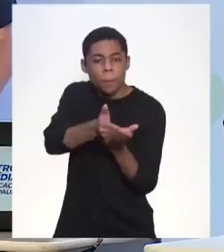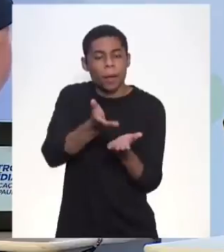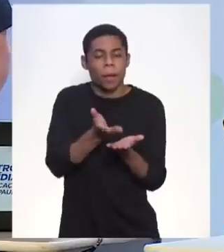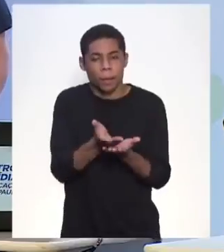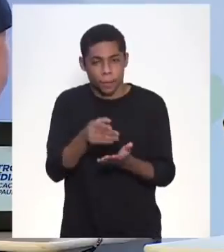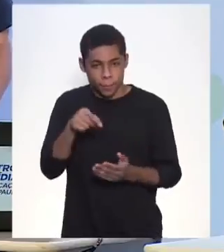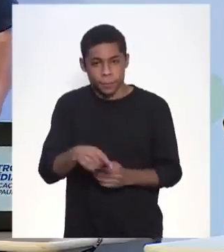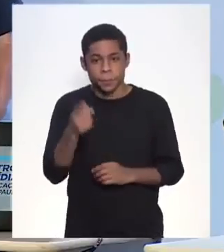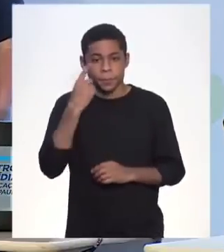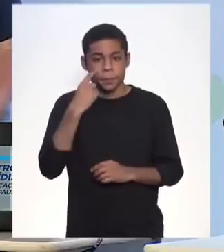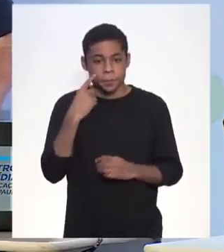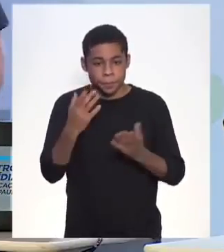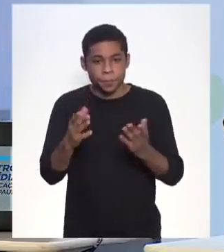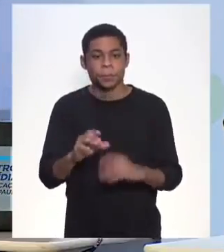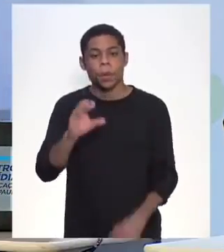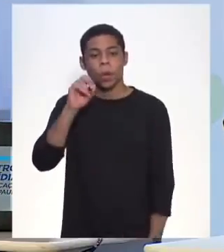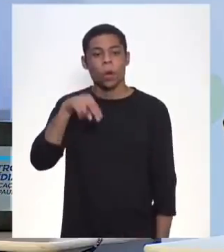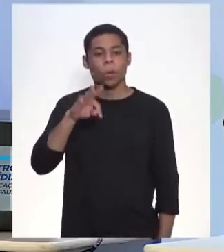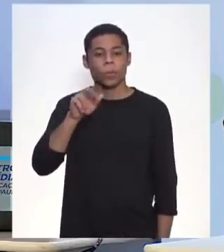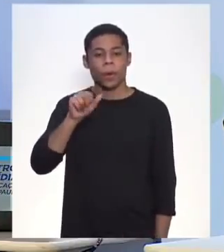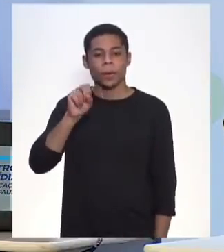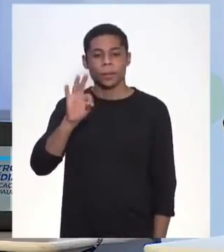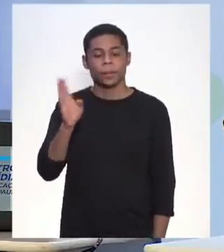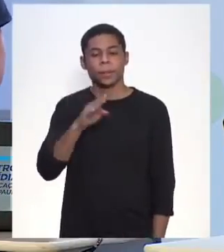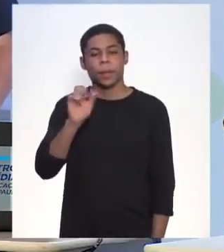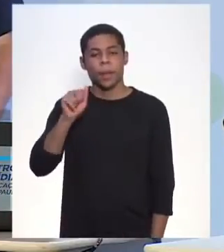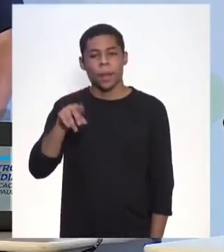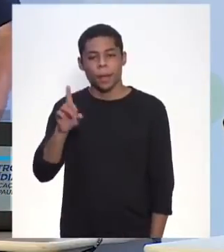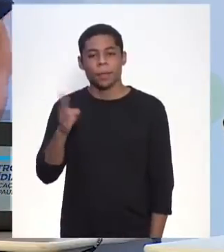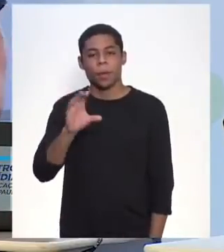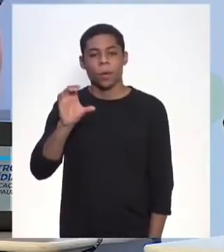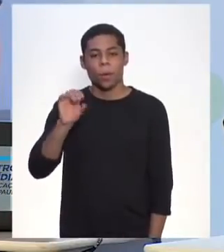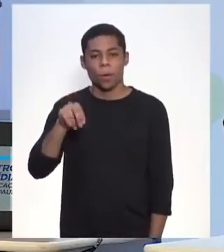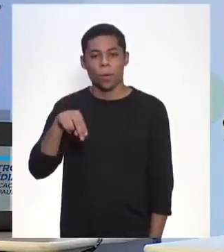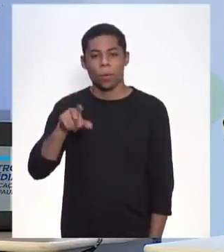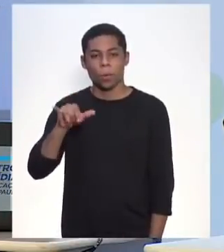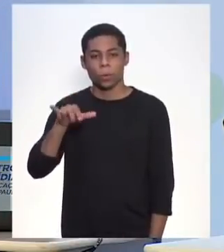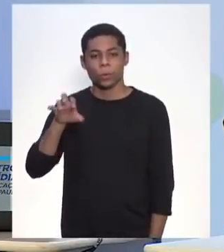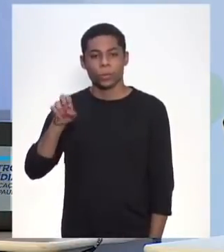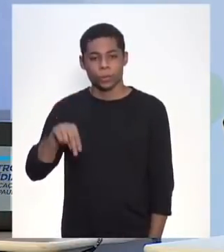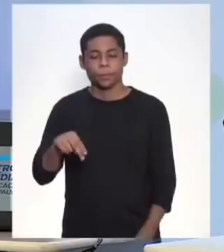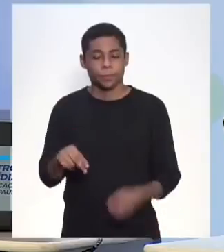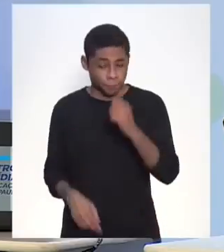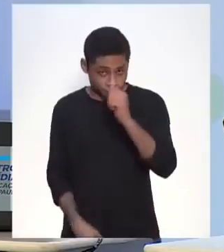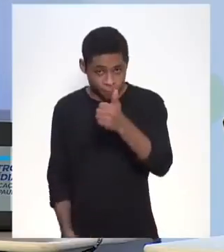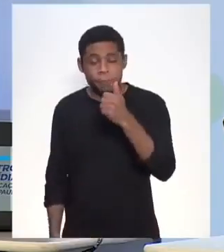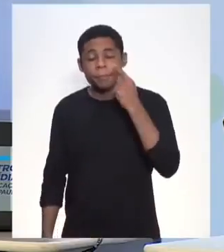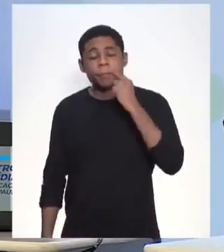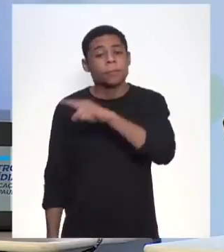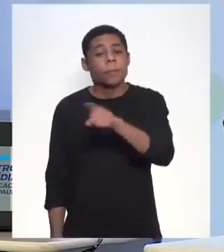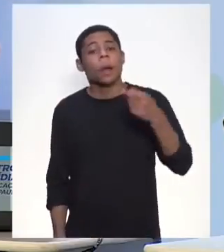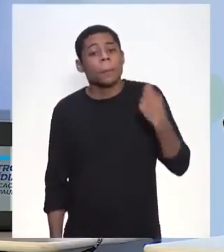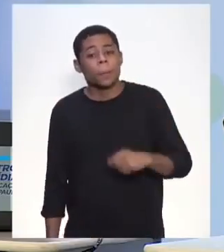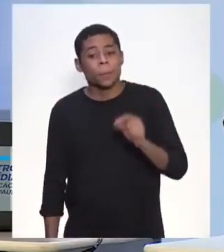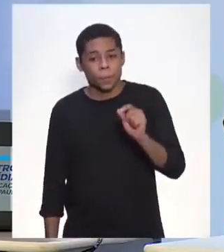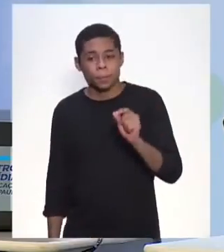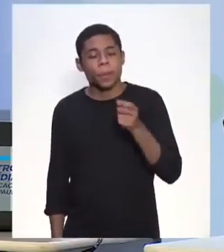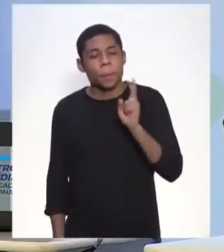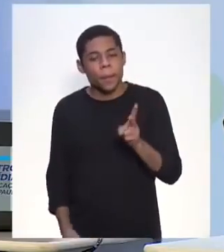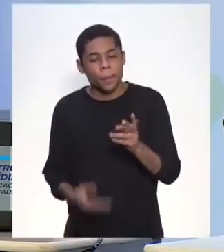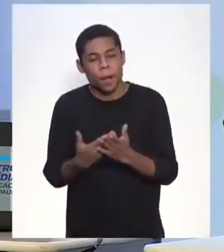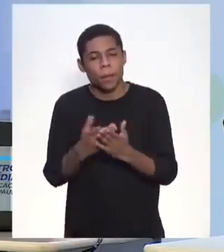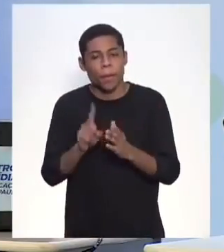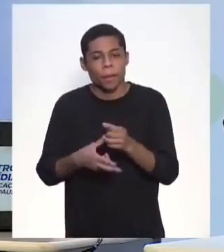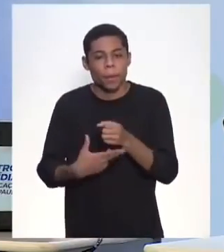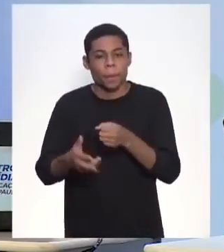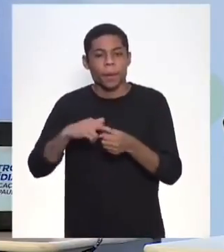hoje, Contrast and Conclusion, é o que a gente vai falar. E para a aula de hoje, o que vocês vão precisar? Como eu falei que é uma aula de retomada, né?